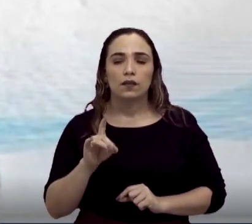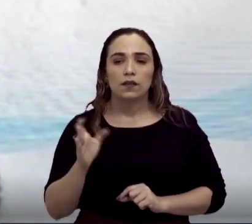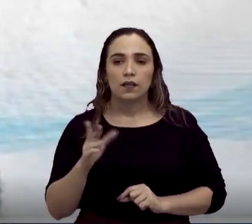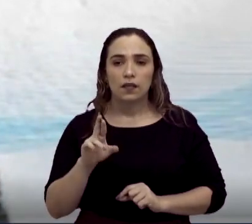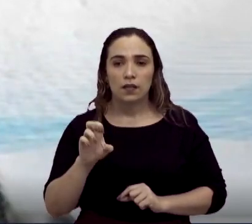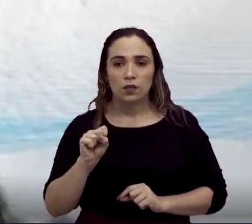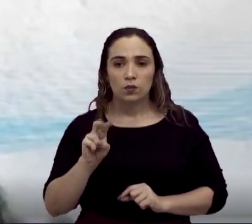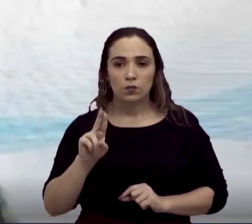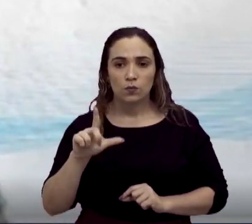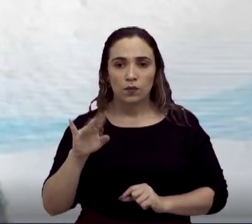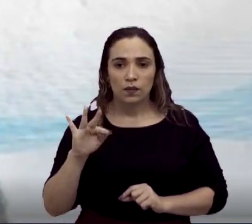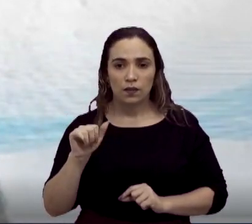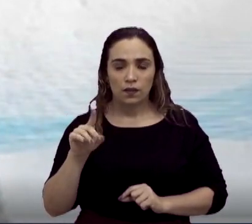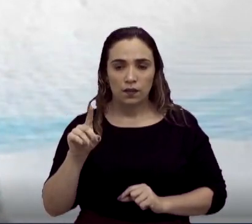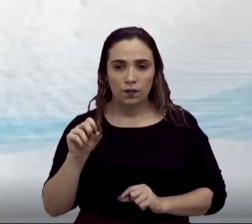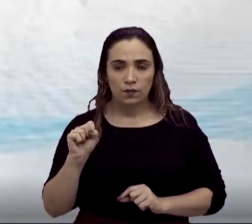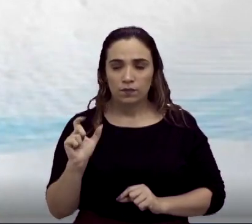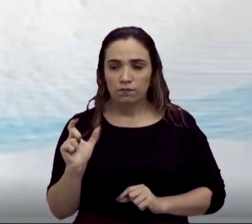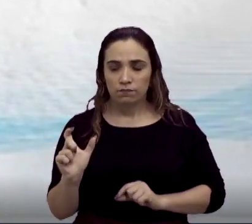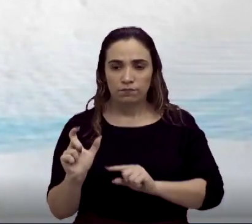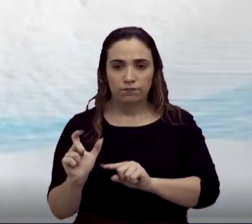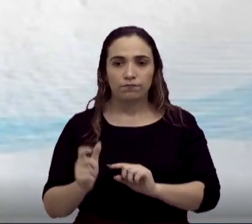aqui.